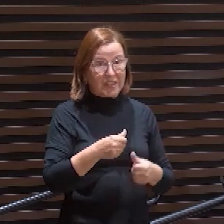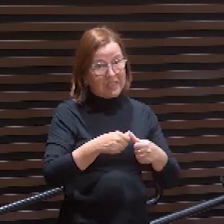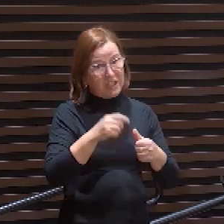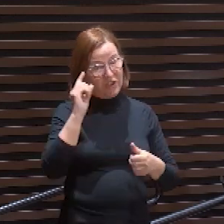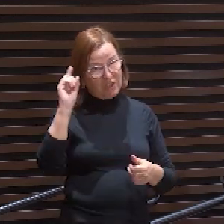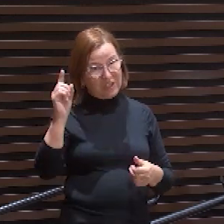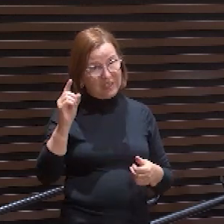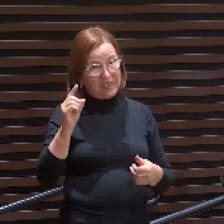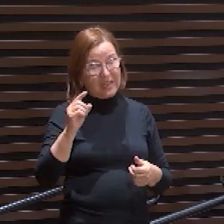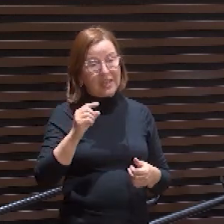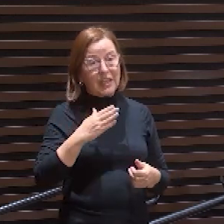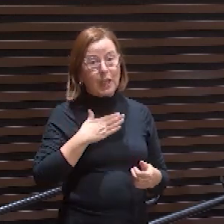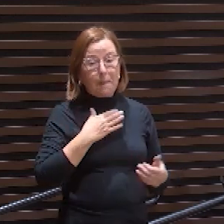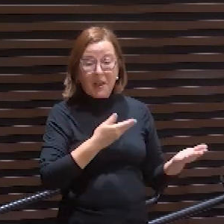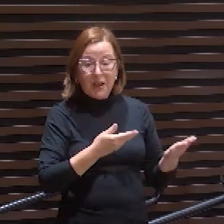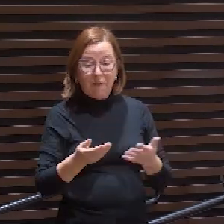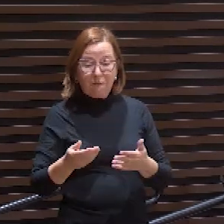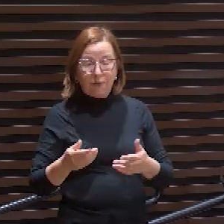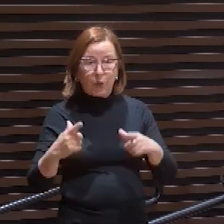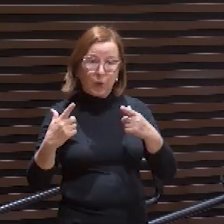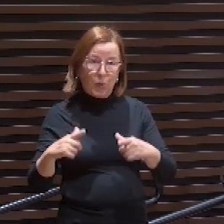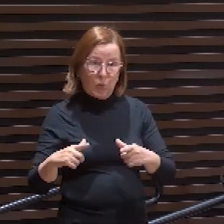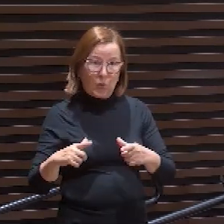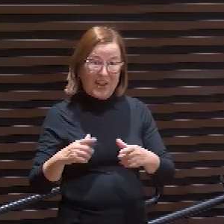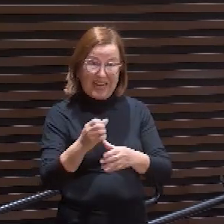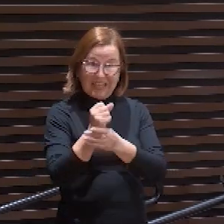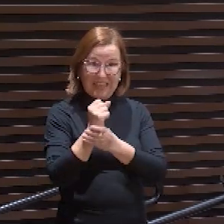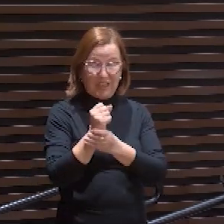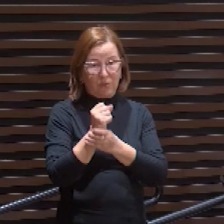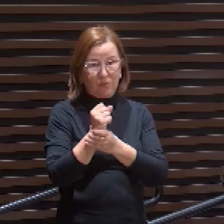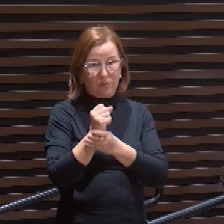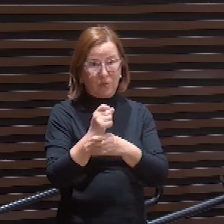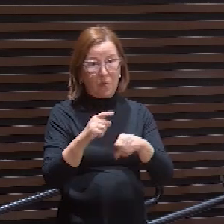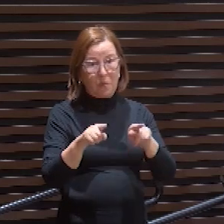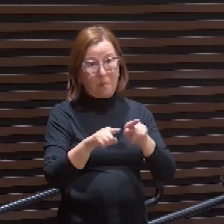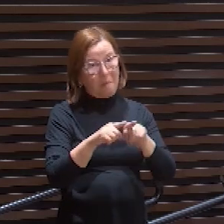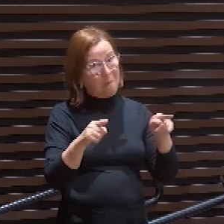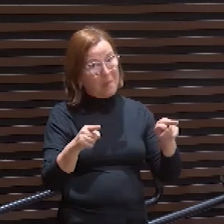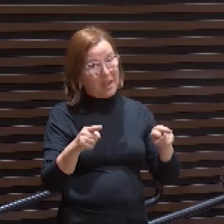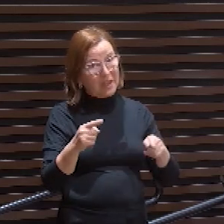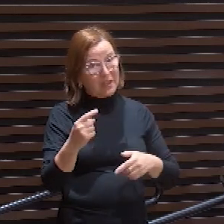lugar seguro quando uma bala o tirou a vida.